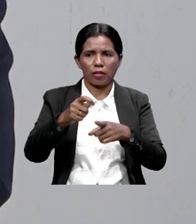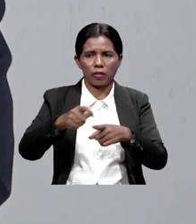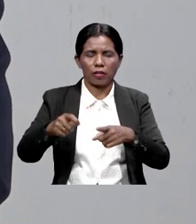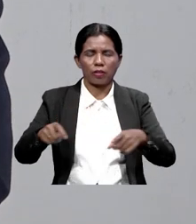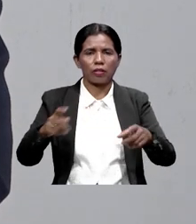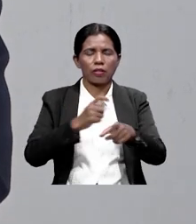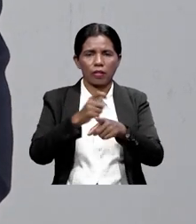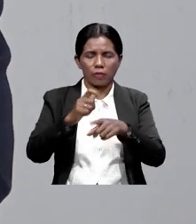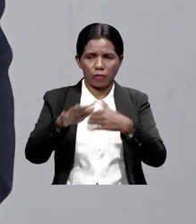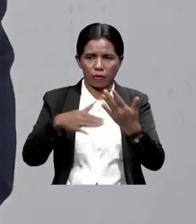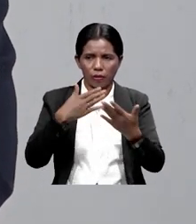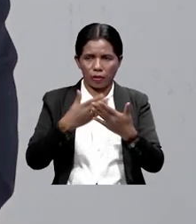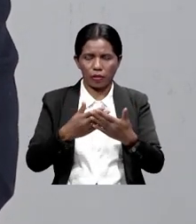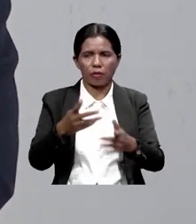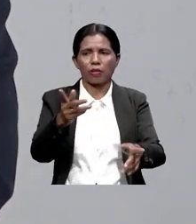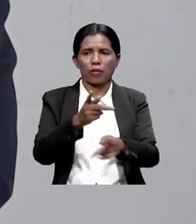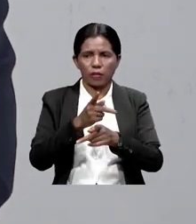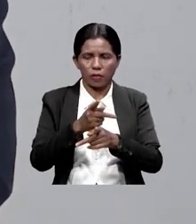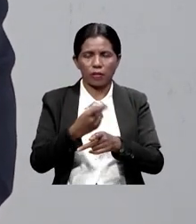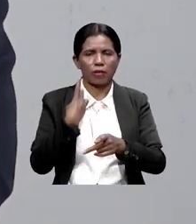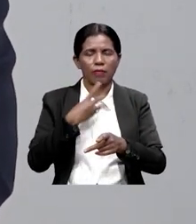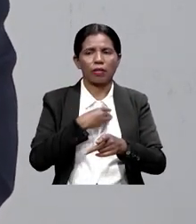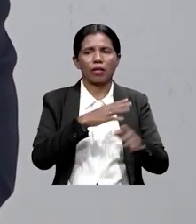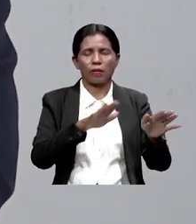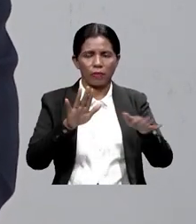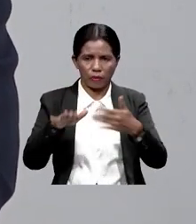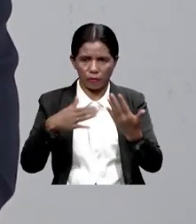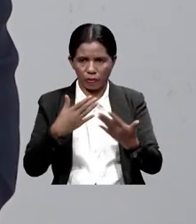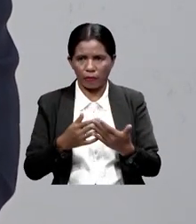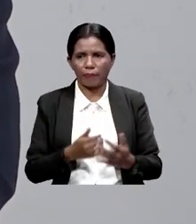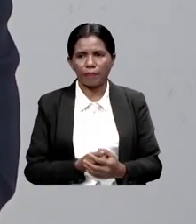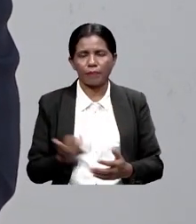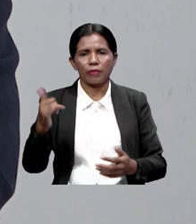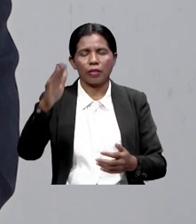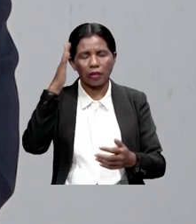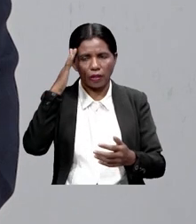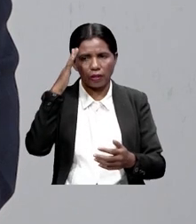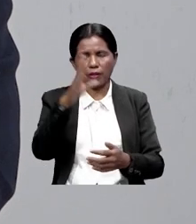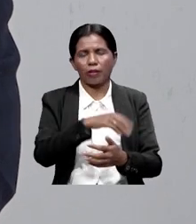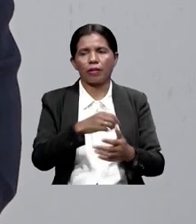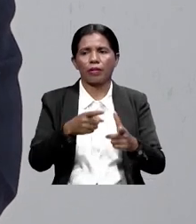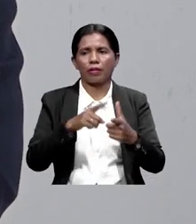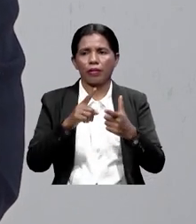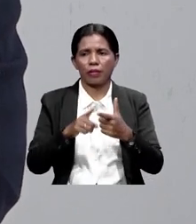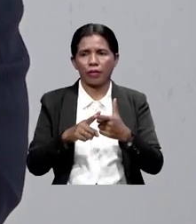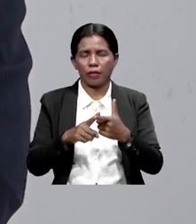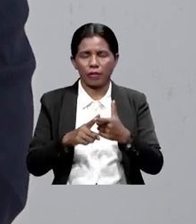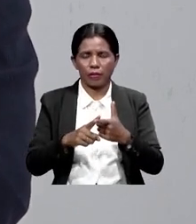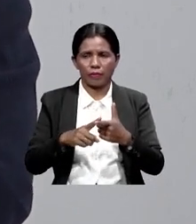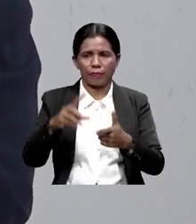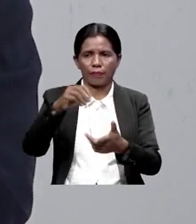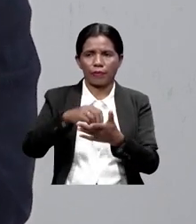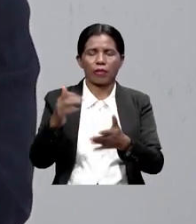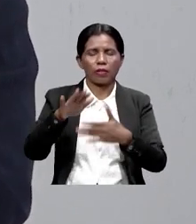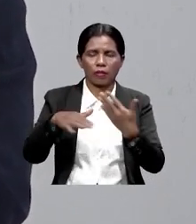mestre Sira, não cuida a minha lavar em Sira. Sira minha mãe, o alinhamento Sira